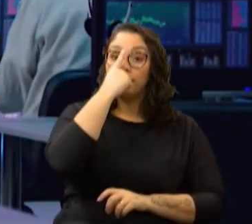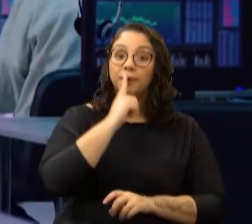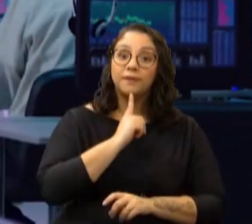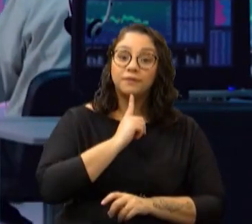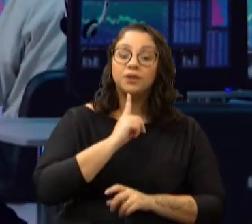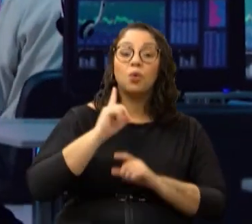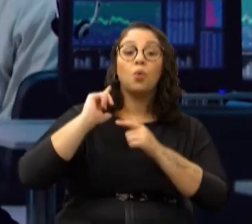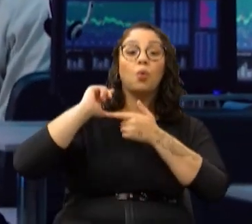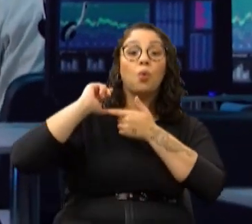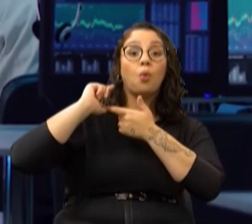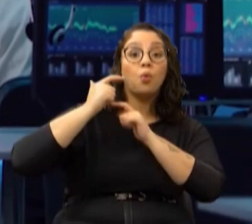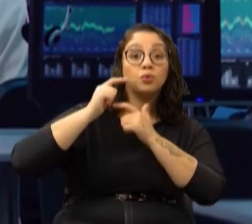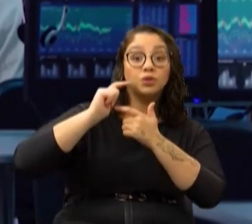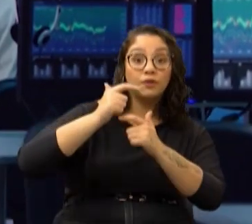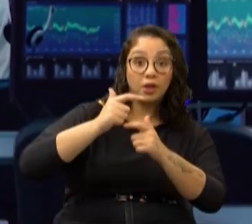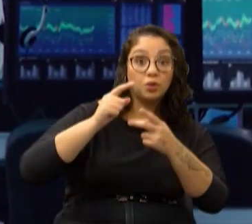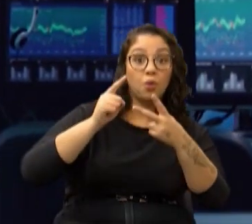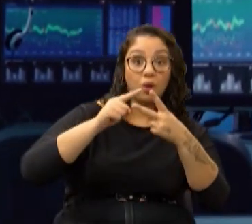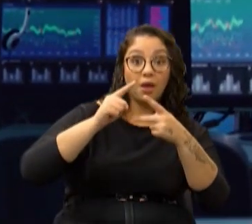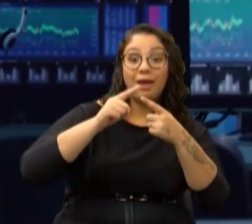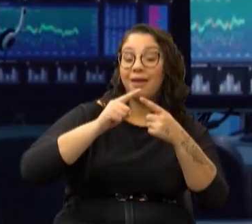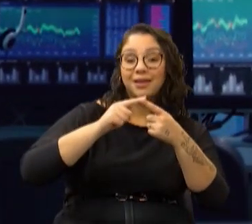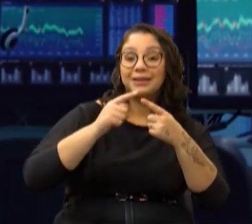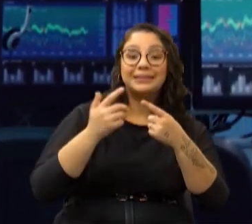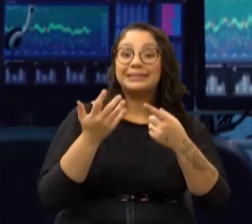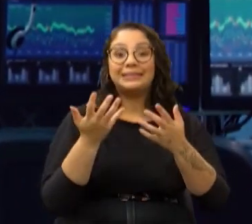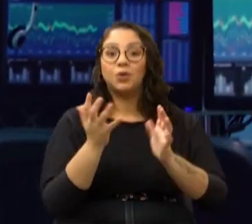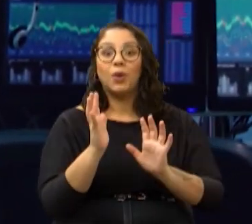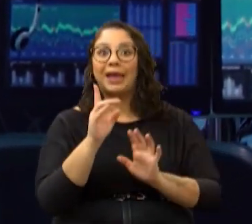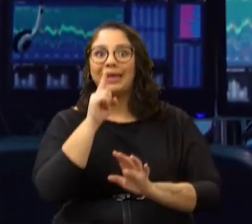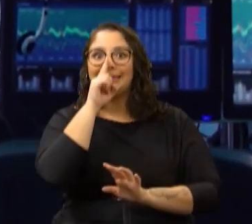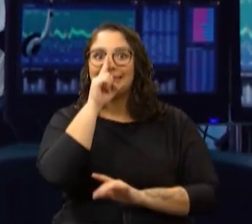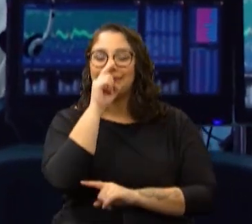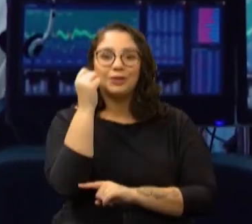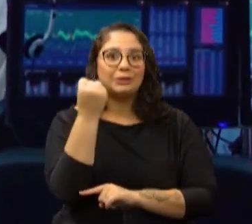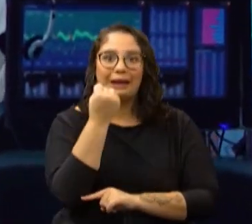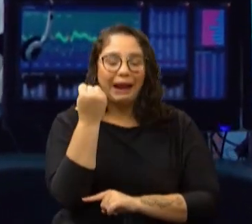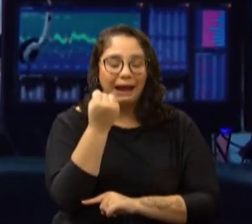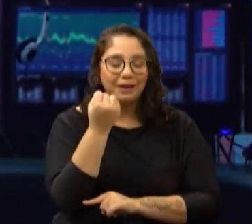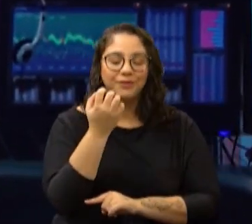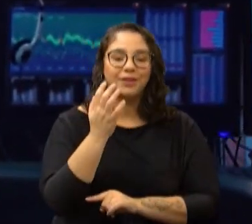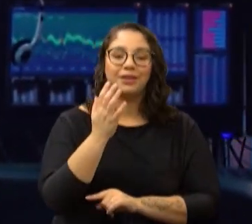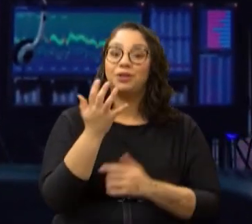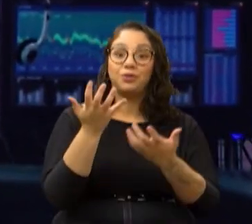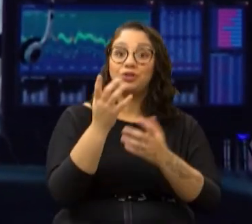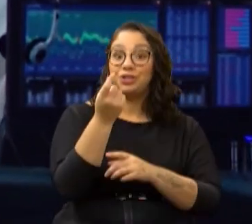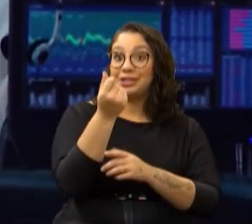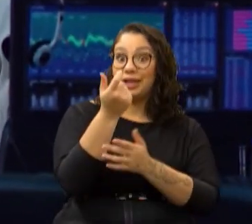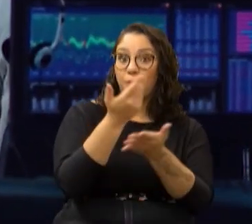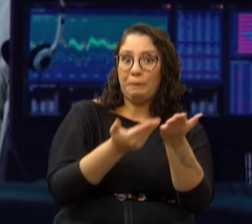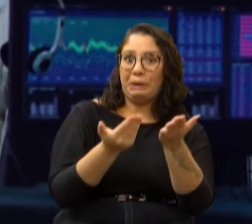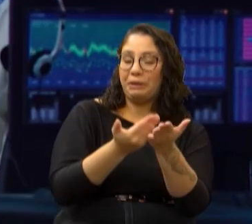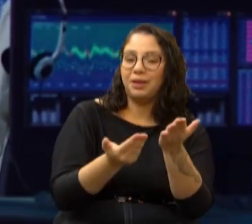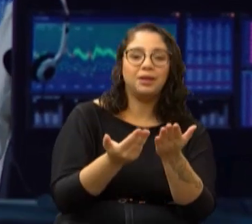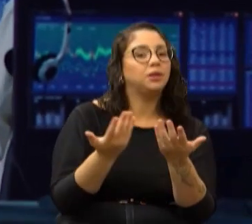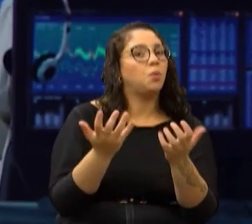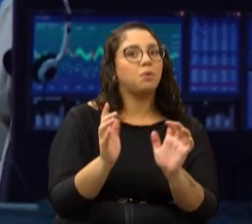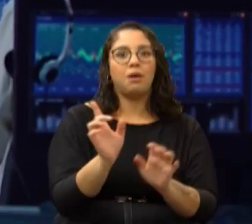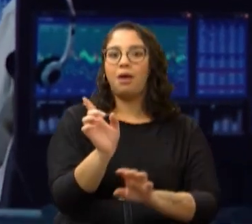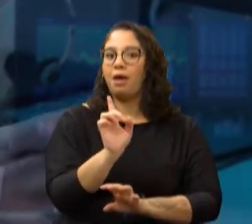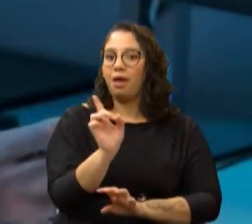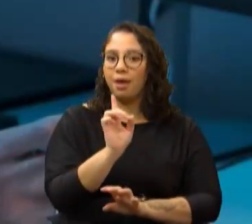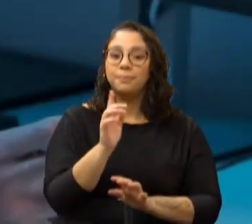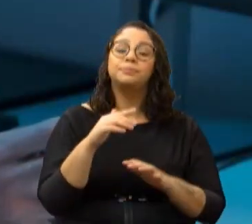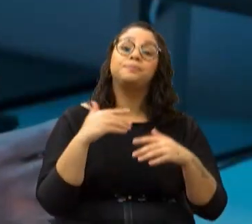perfil conservador, quer dizer que aquela pessoa está menos suscetível a risco, ou seja, ela não vai querer perder dinheiro com o seu